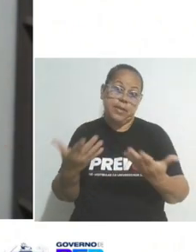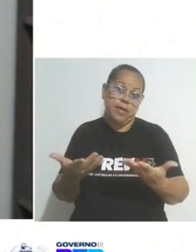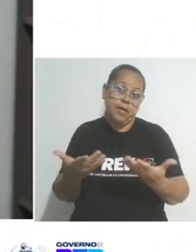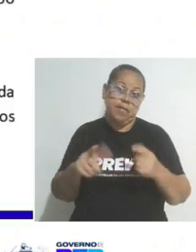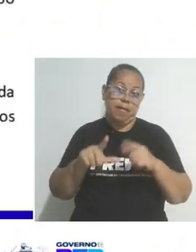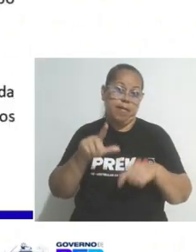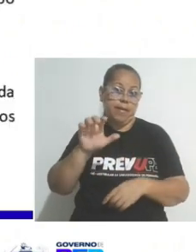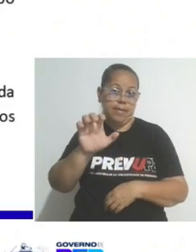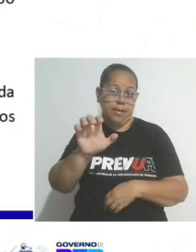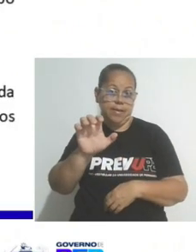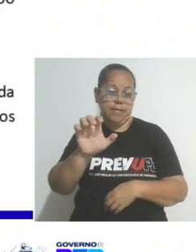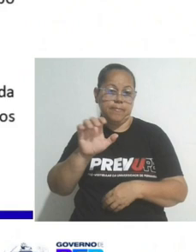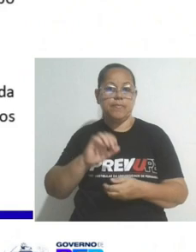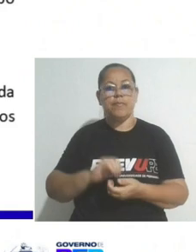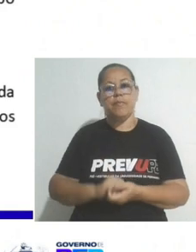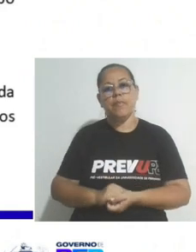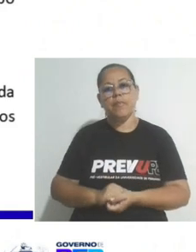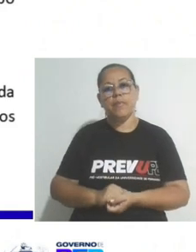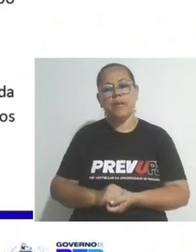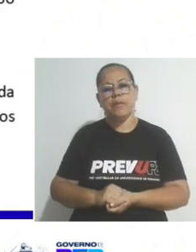a letra E que é a seguinte